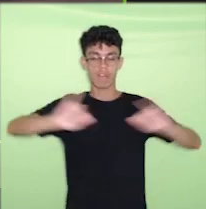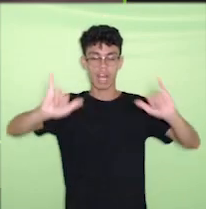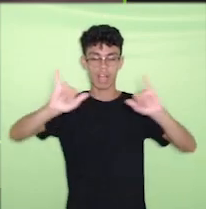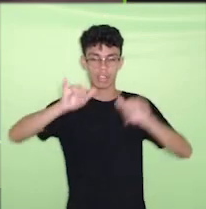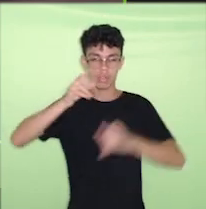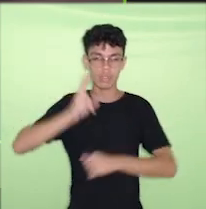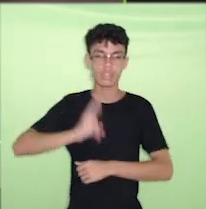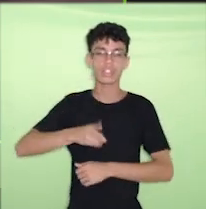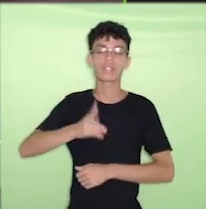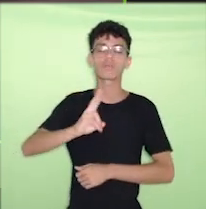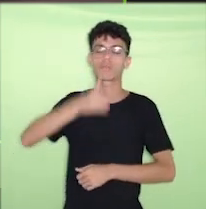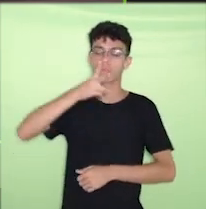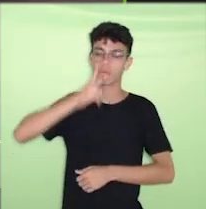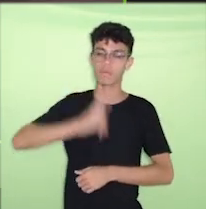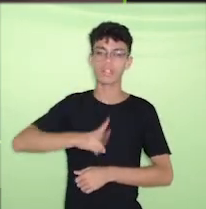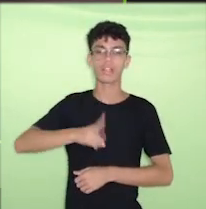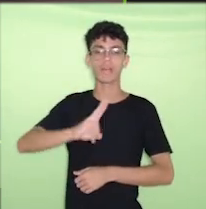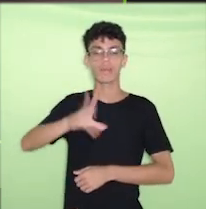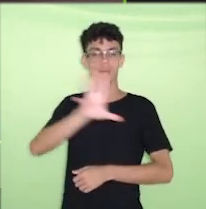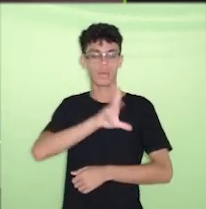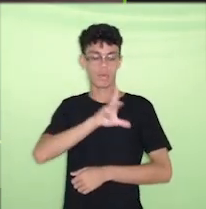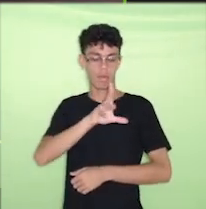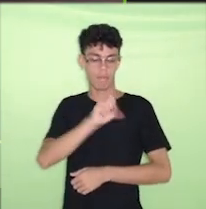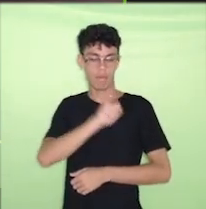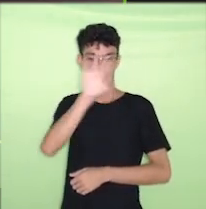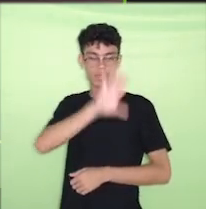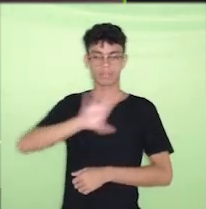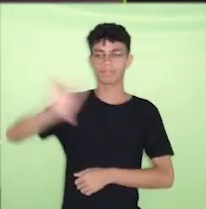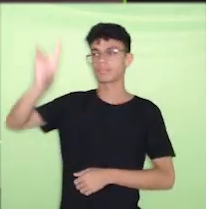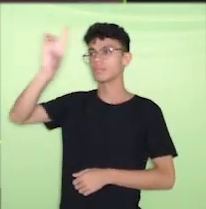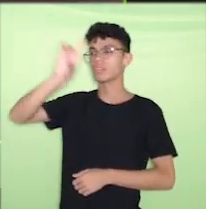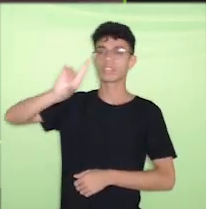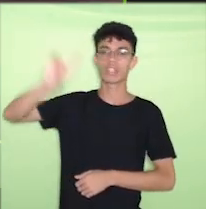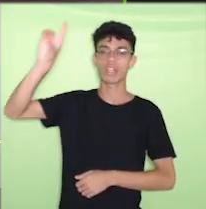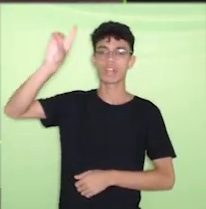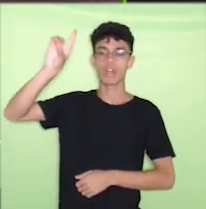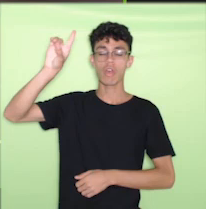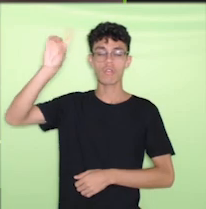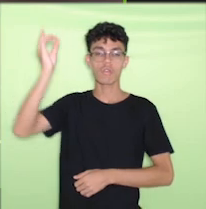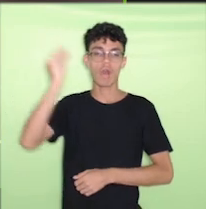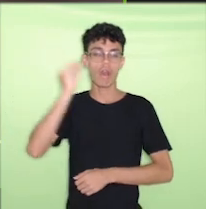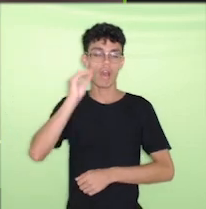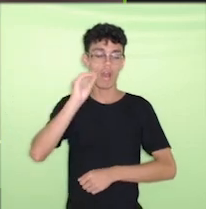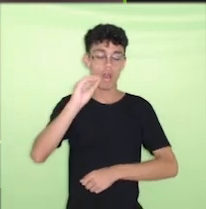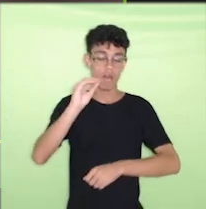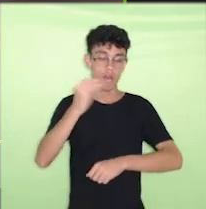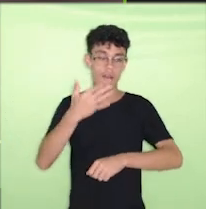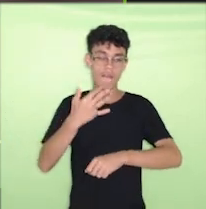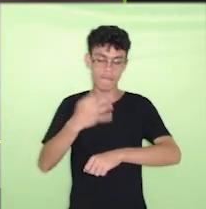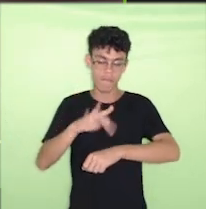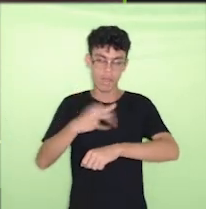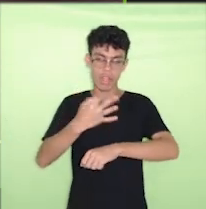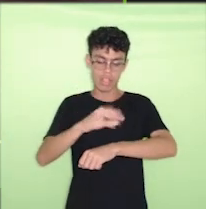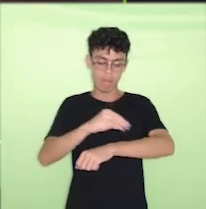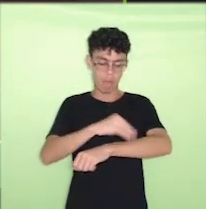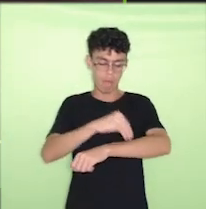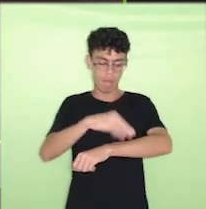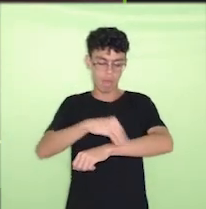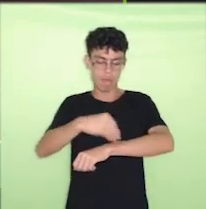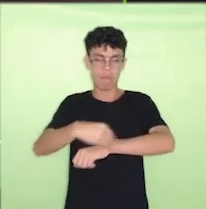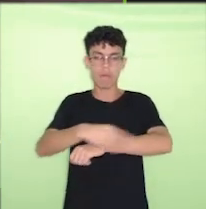demais repetir, que por amor a Deus, beijava as feridas dos